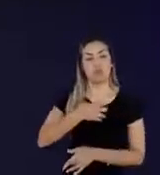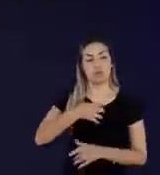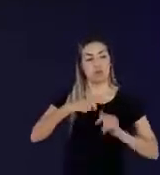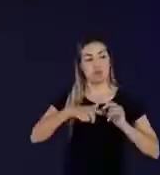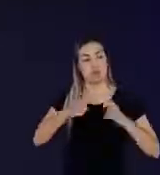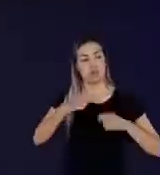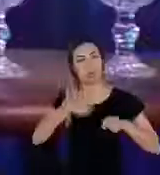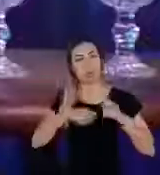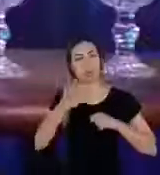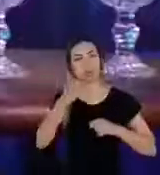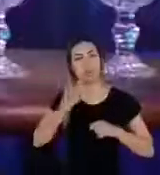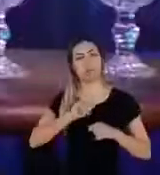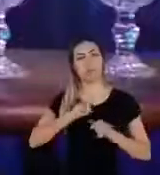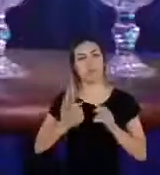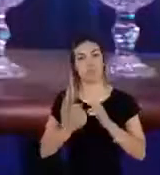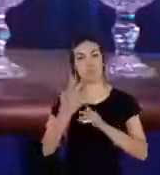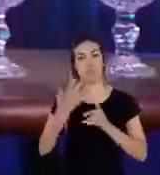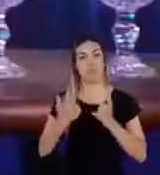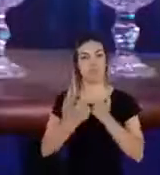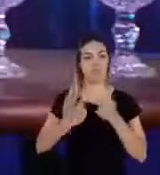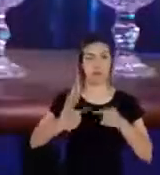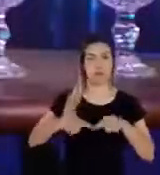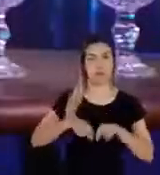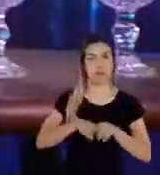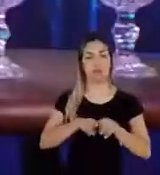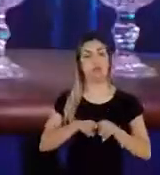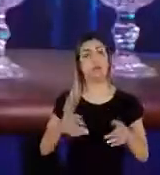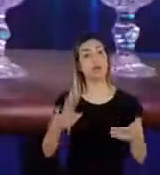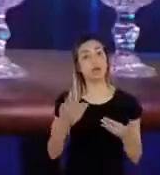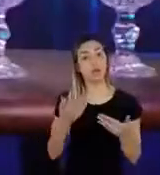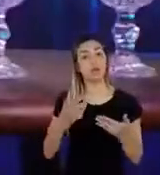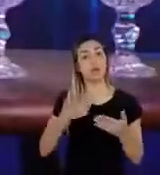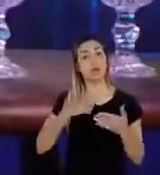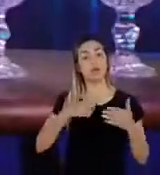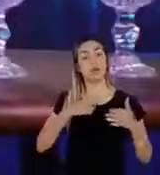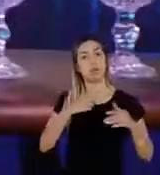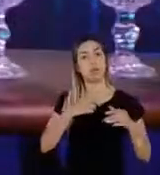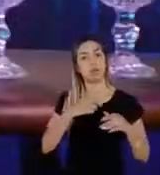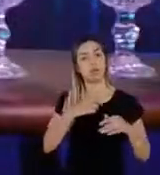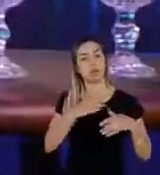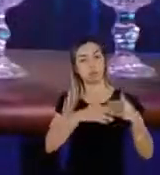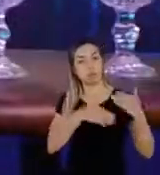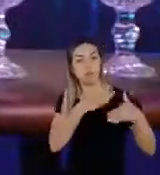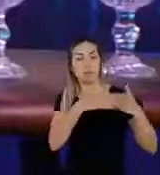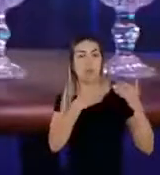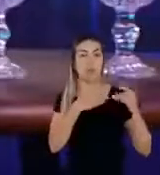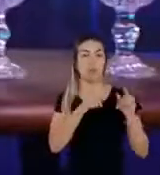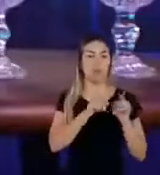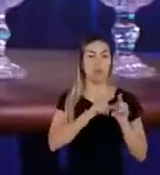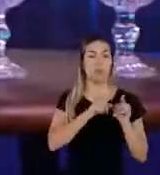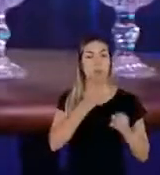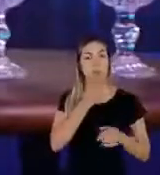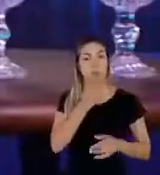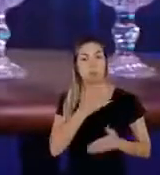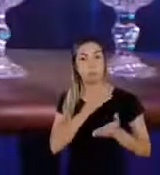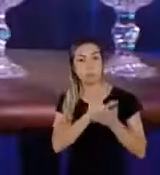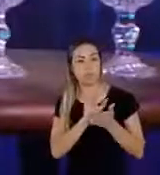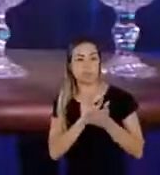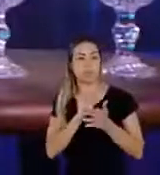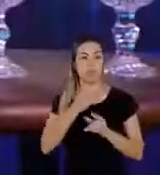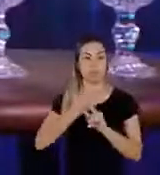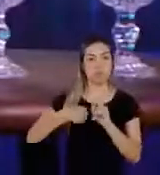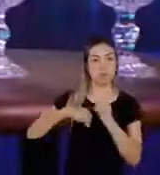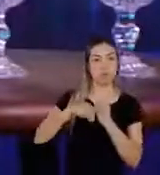aproximação. E daí ter um desenvolvimento, benefício econômico e social. E aí pensando